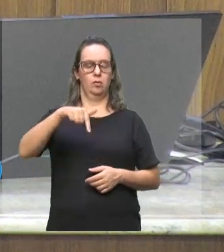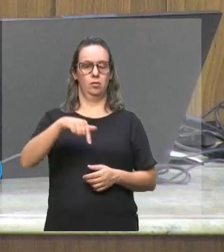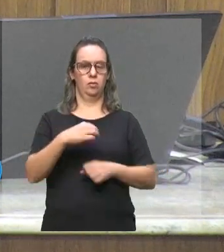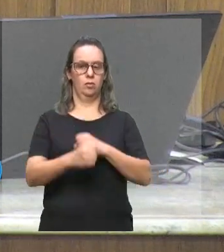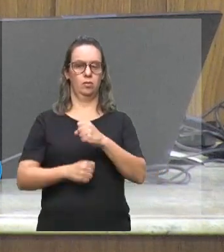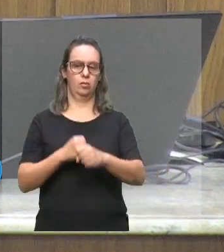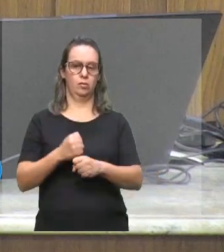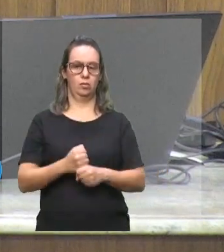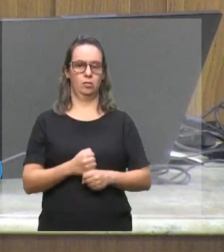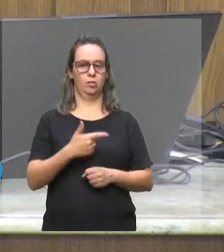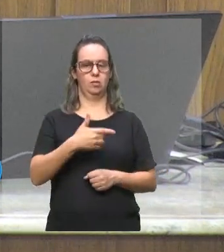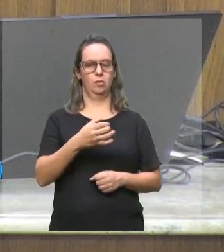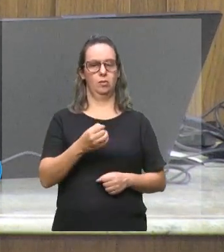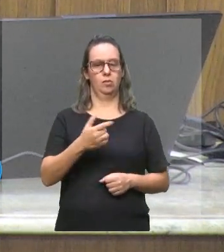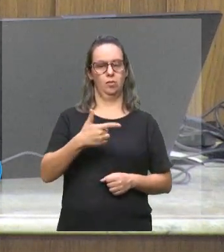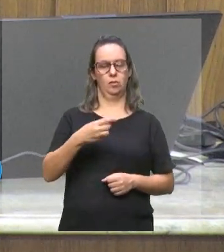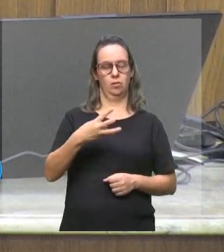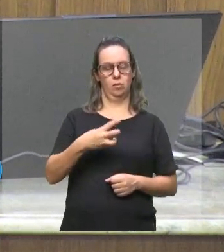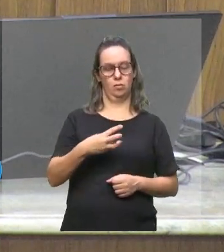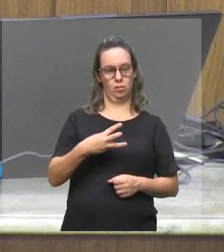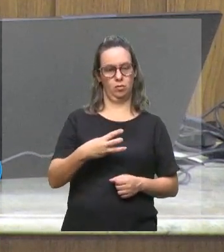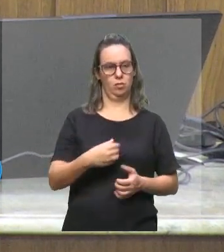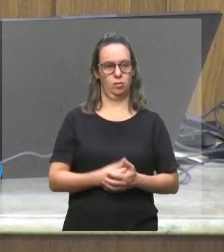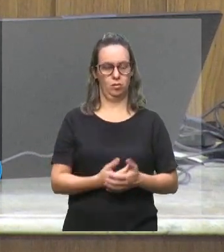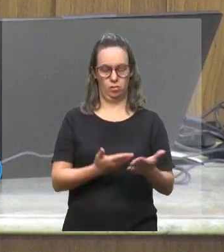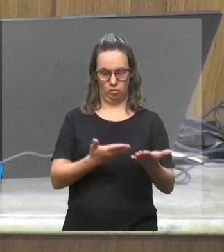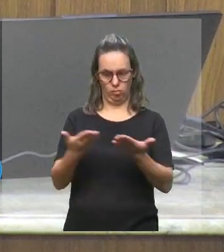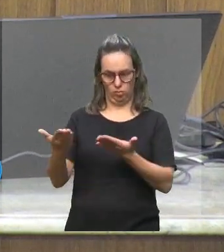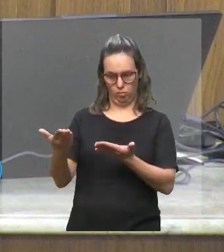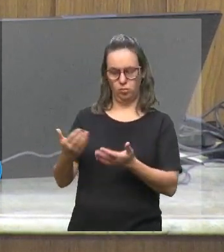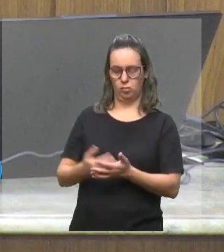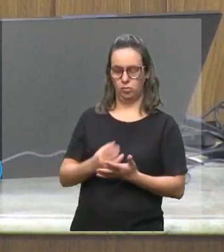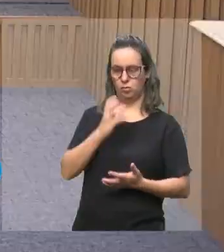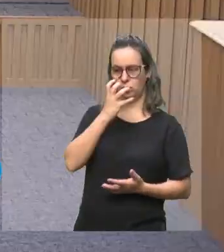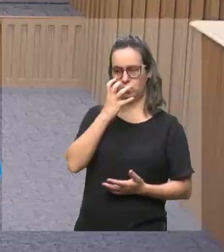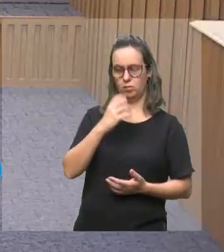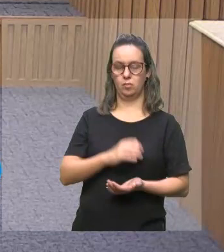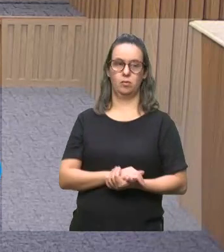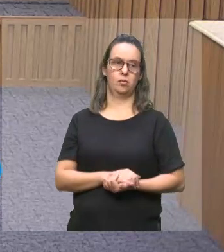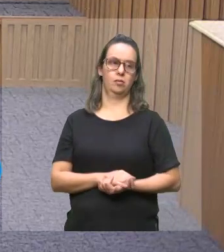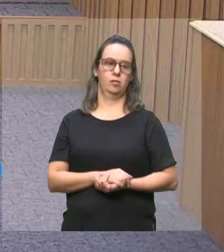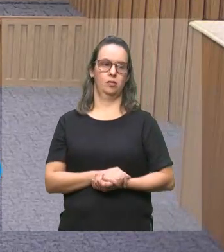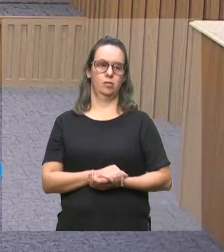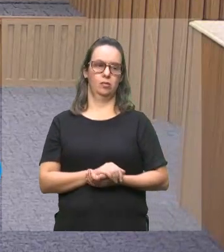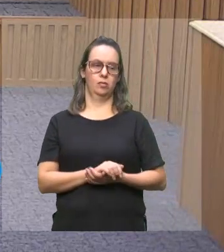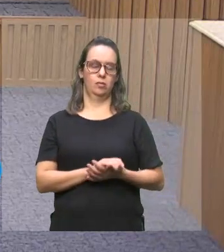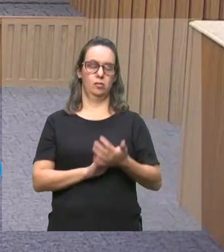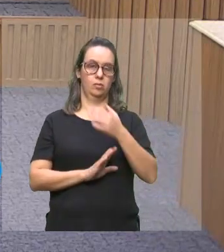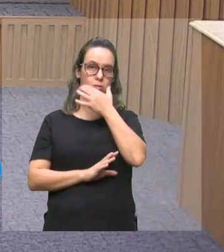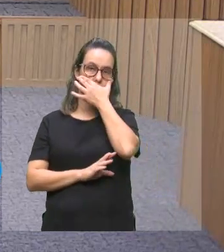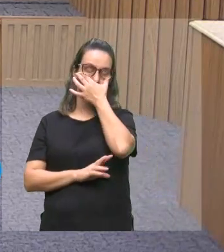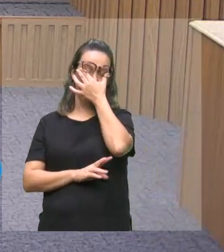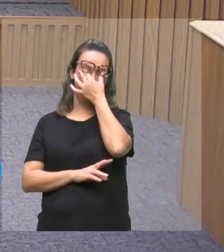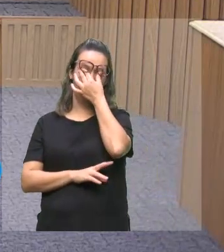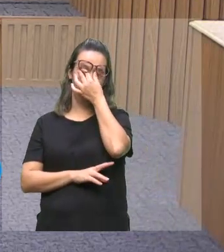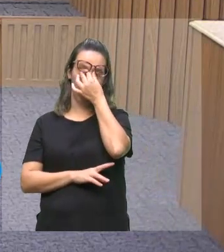247/2023. Peço a palavra. Com a palavra, o vereador Alexandre Cobra Vêncio.